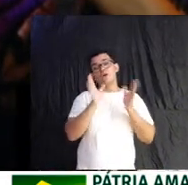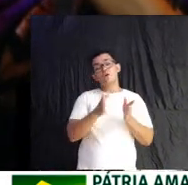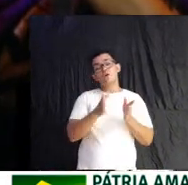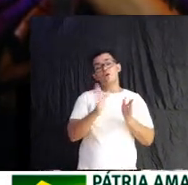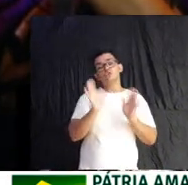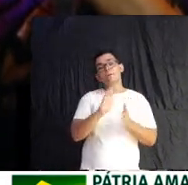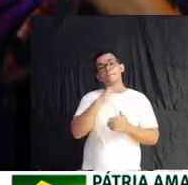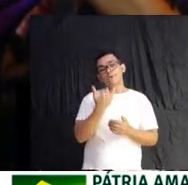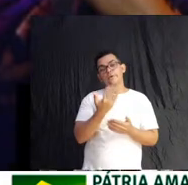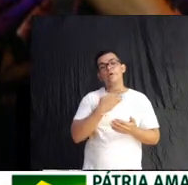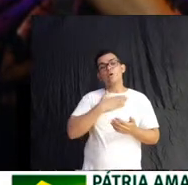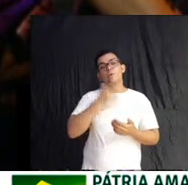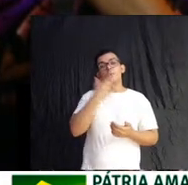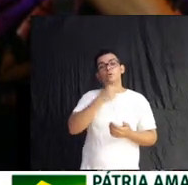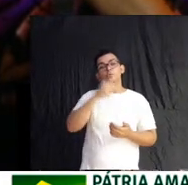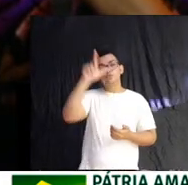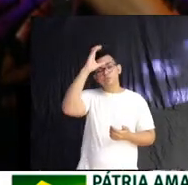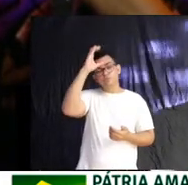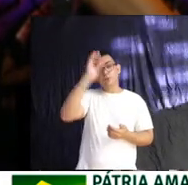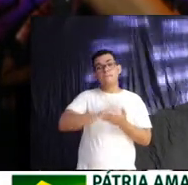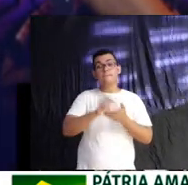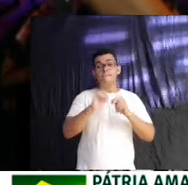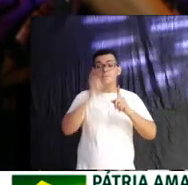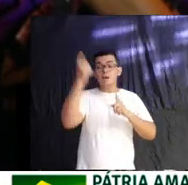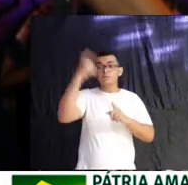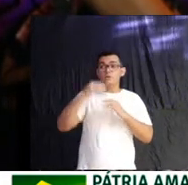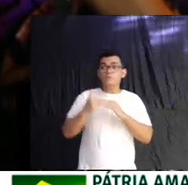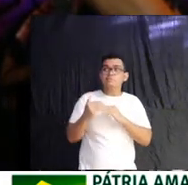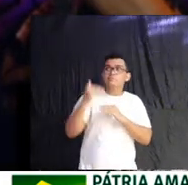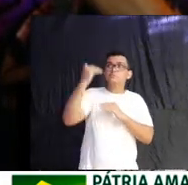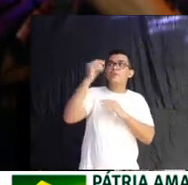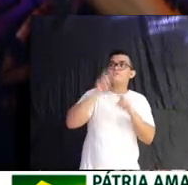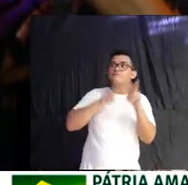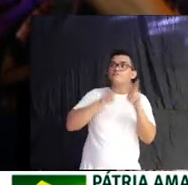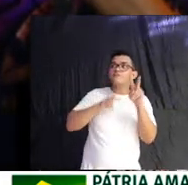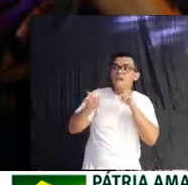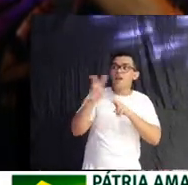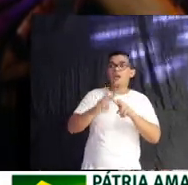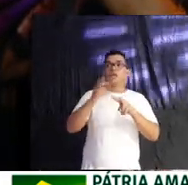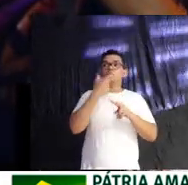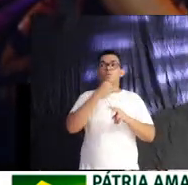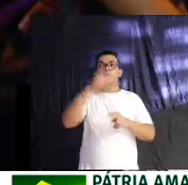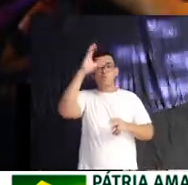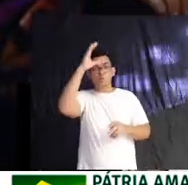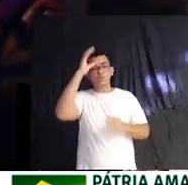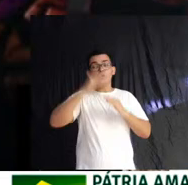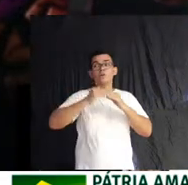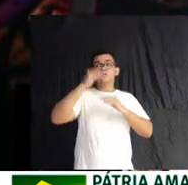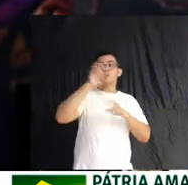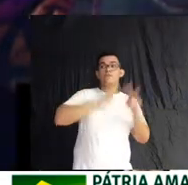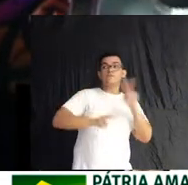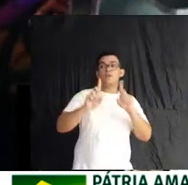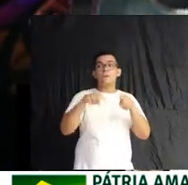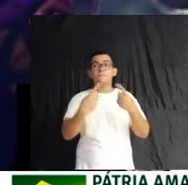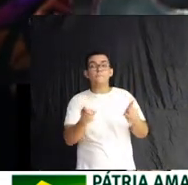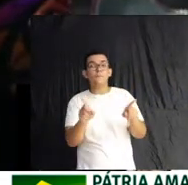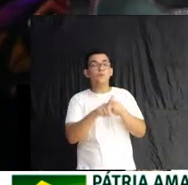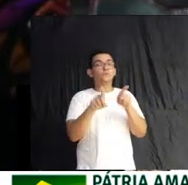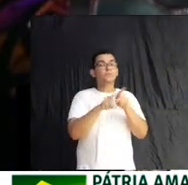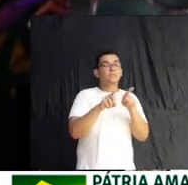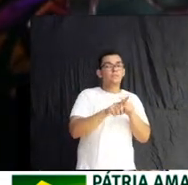conosco, né? Mas eu cresci com um tio dentro de casa, ouvindo música, tocando o tempo todo. Então,